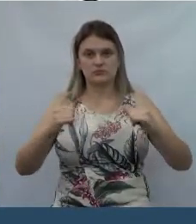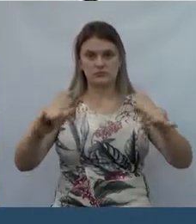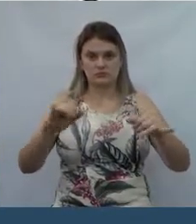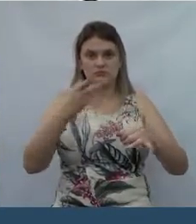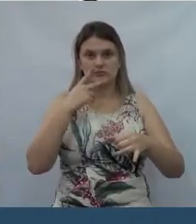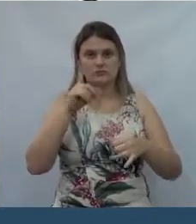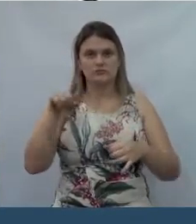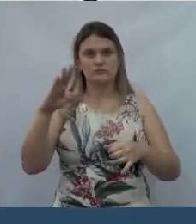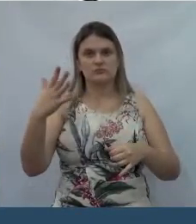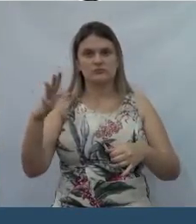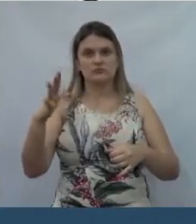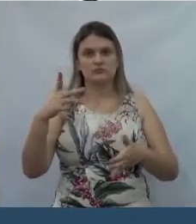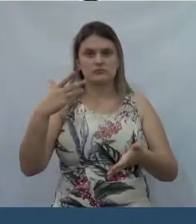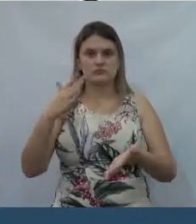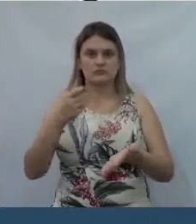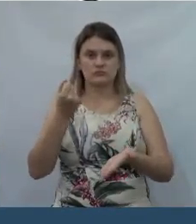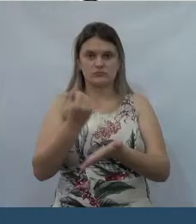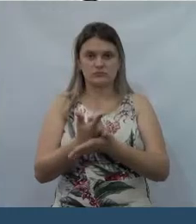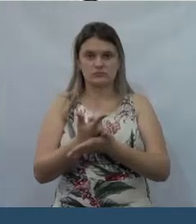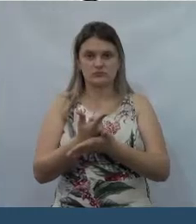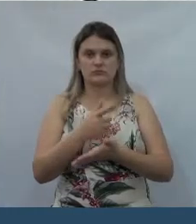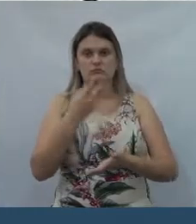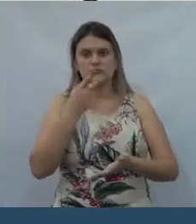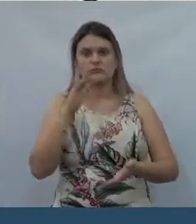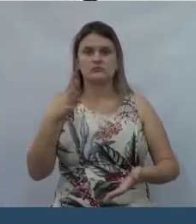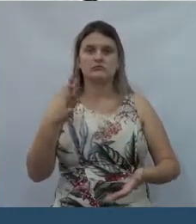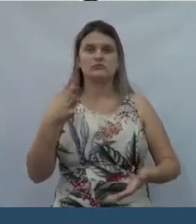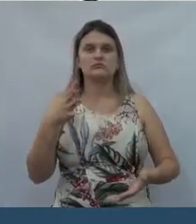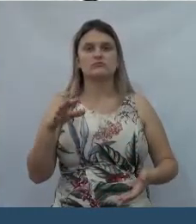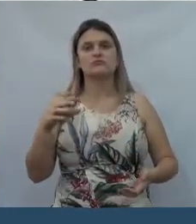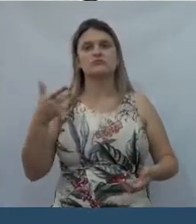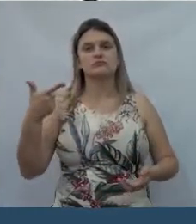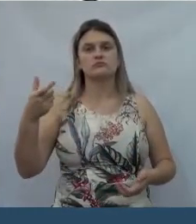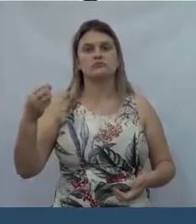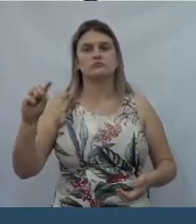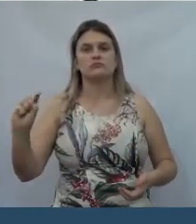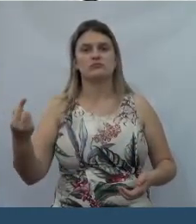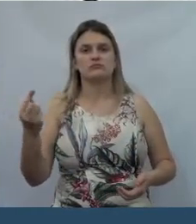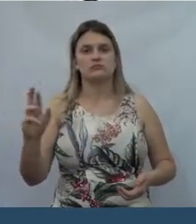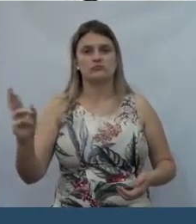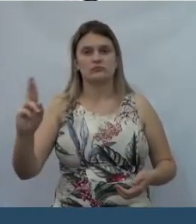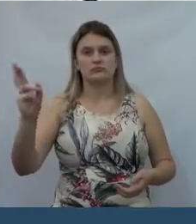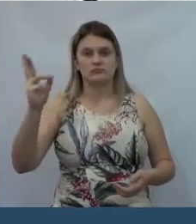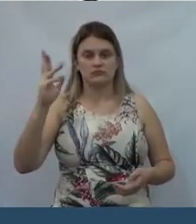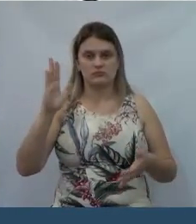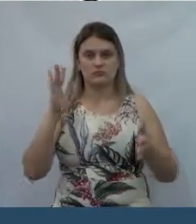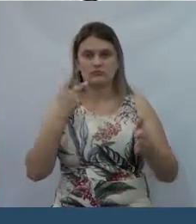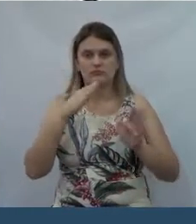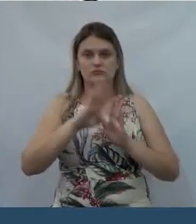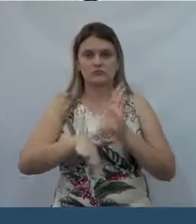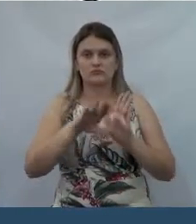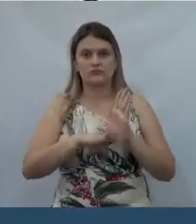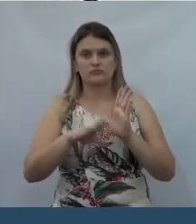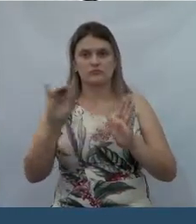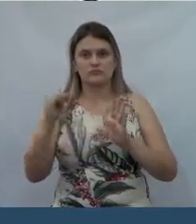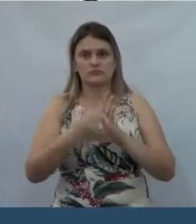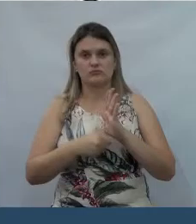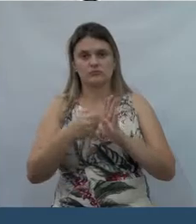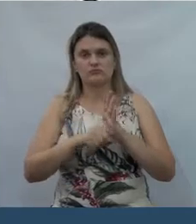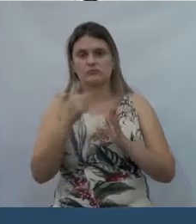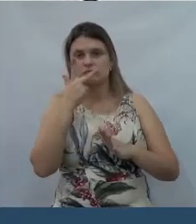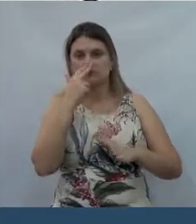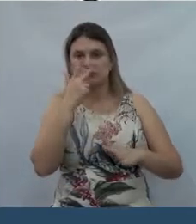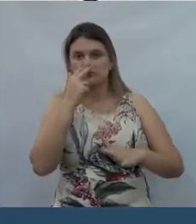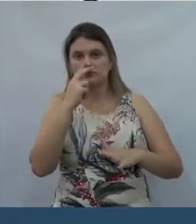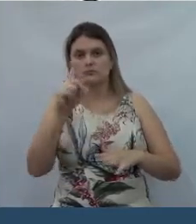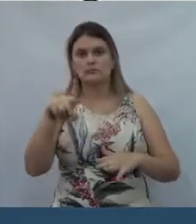que custava até uns tempos atrás, em torno de 20 mil reais, mas com as isenções de impostos e tudo mais,